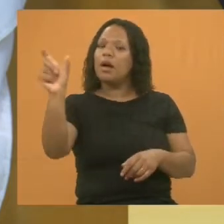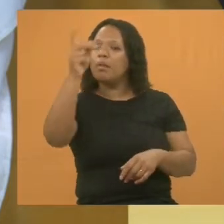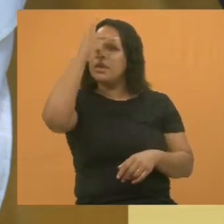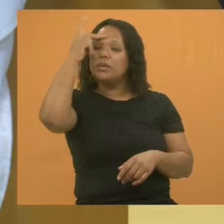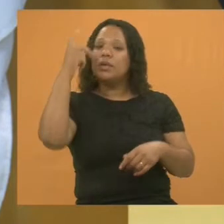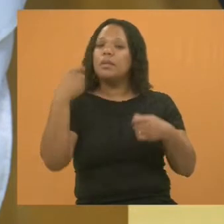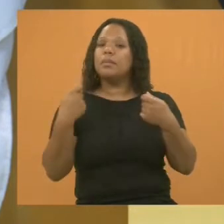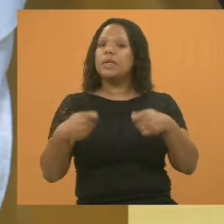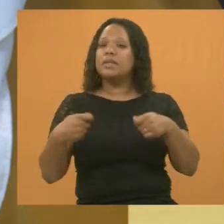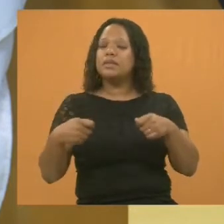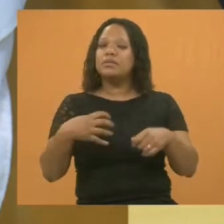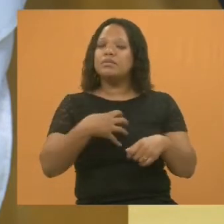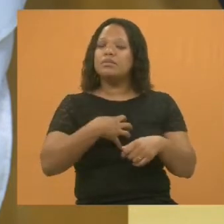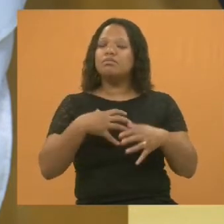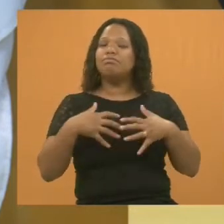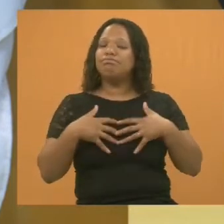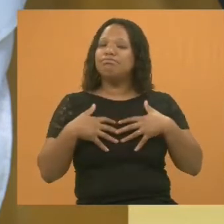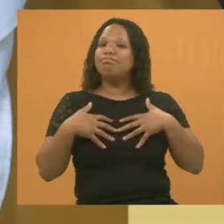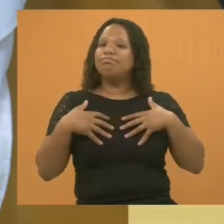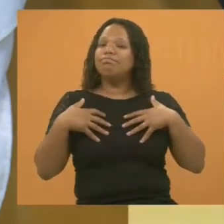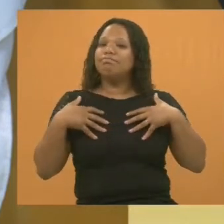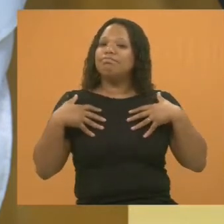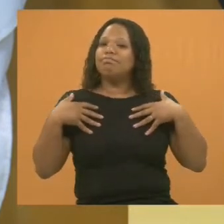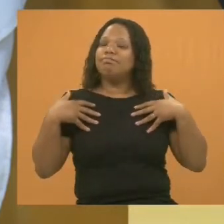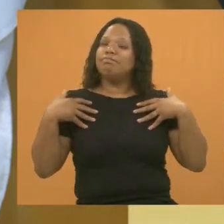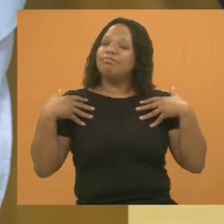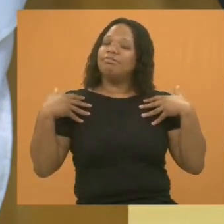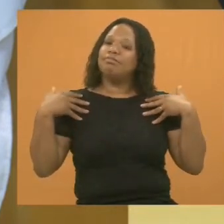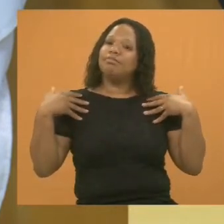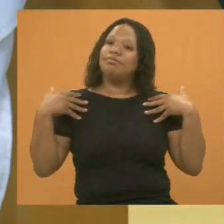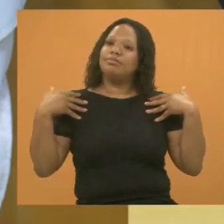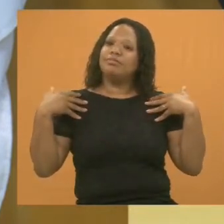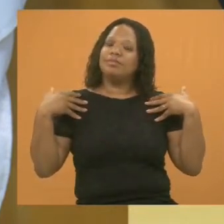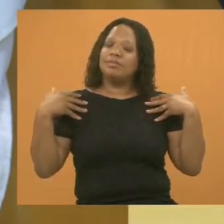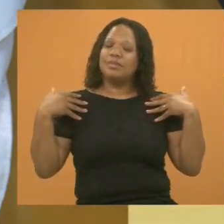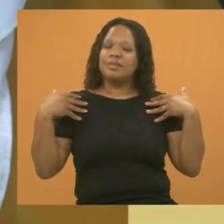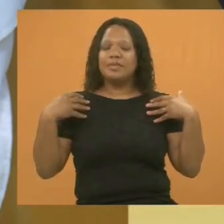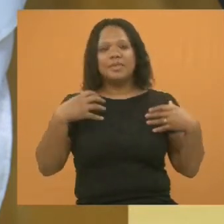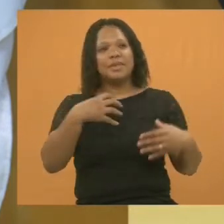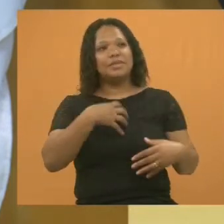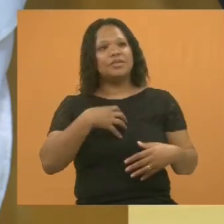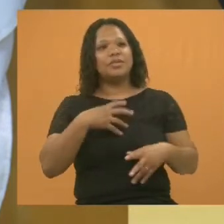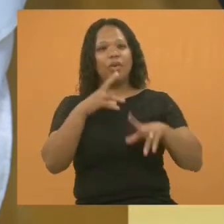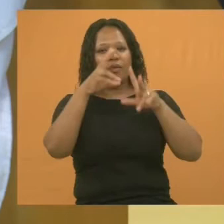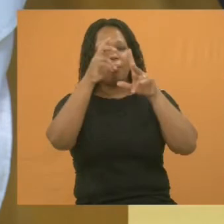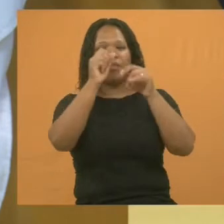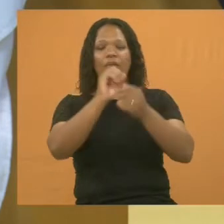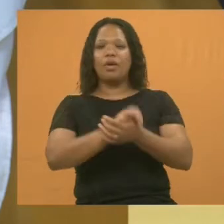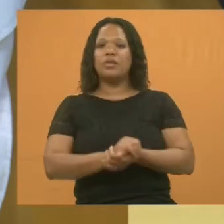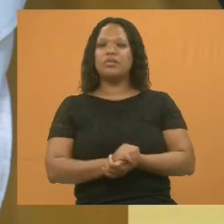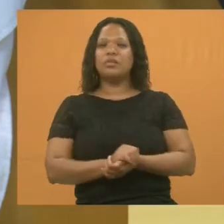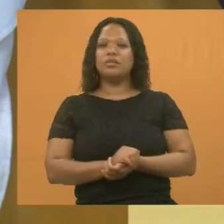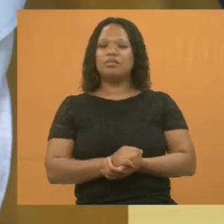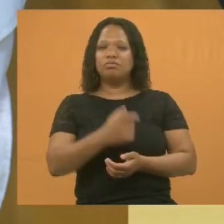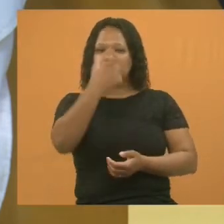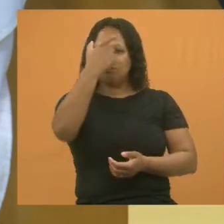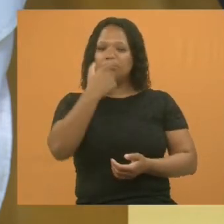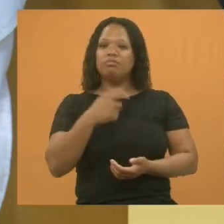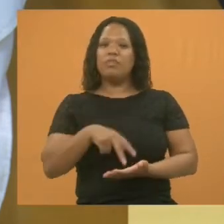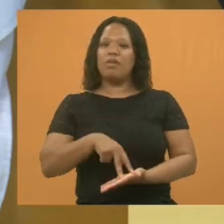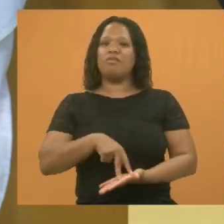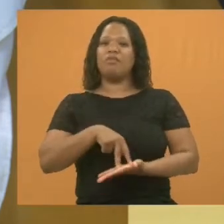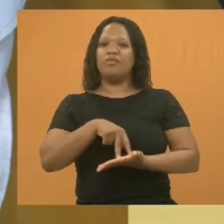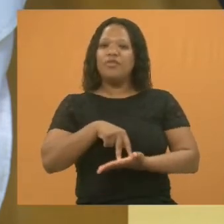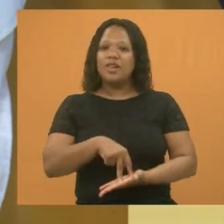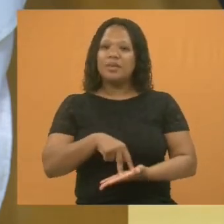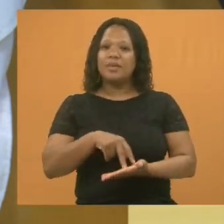necessita ter uma satisfação através da sua autoestima, da sua autoconfiança, do seu autoconhecimento. Isso pode